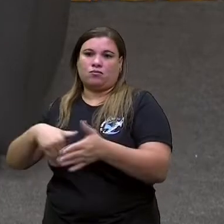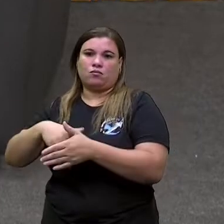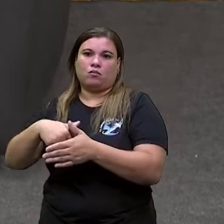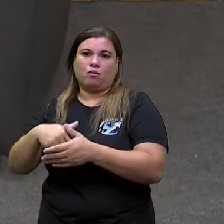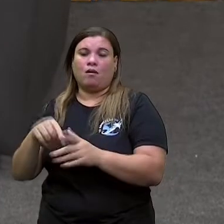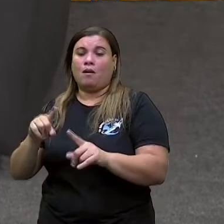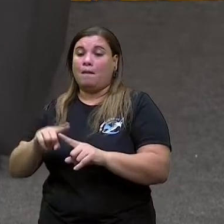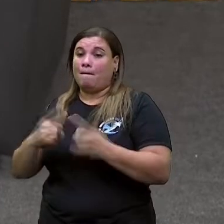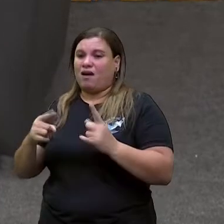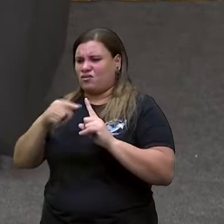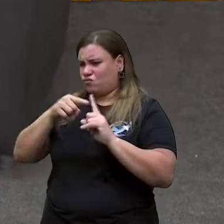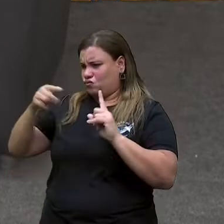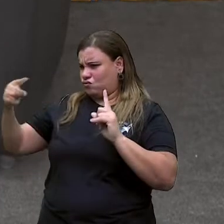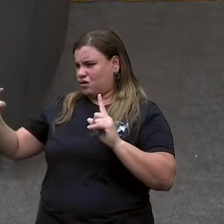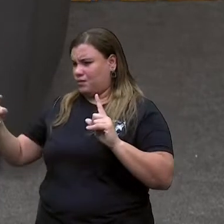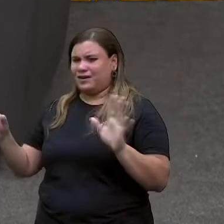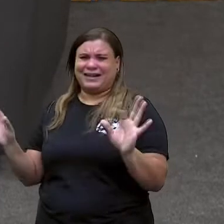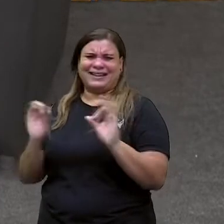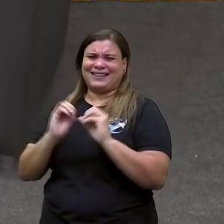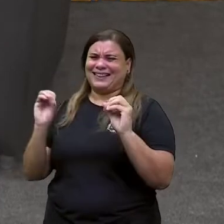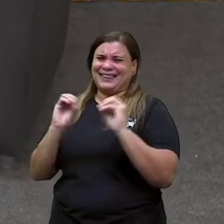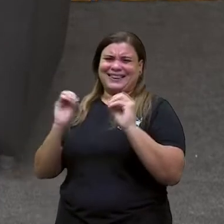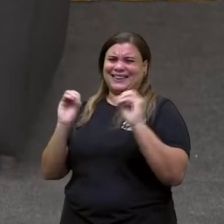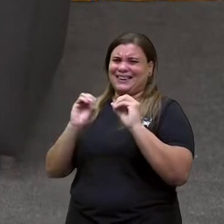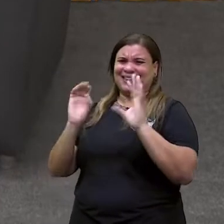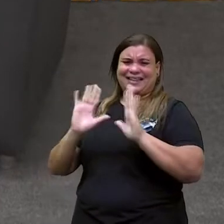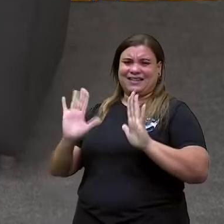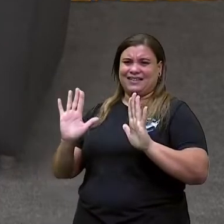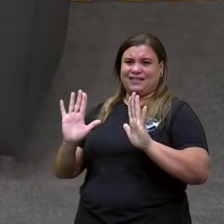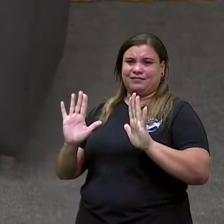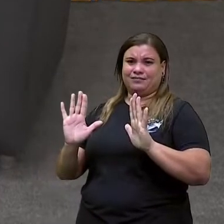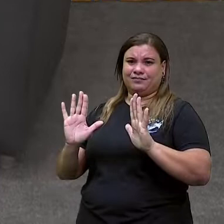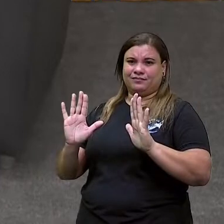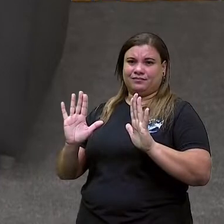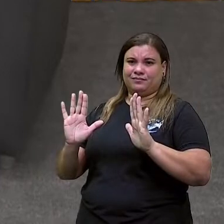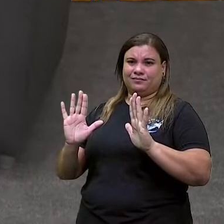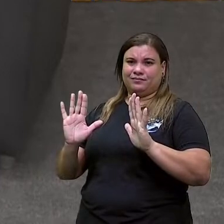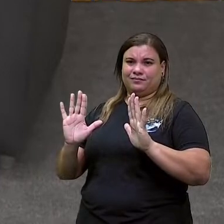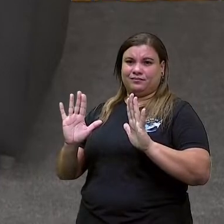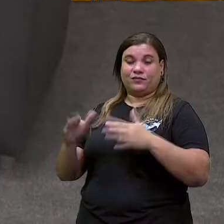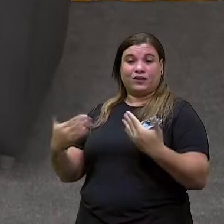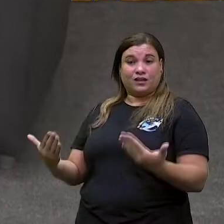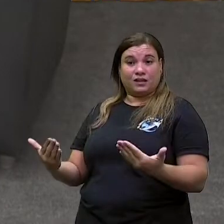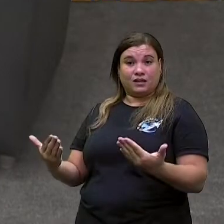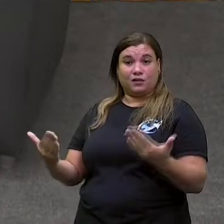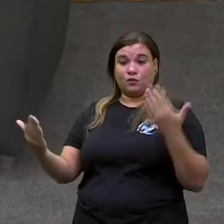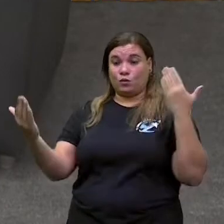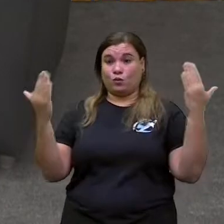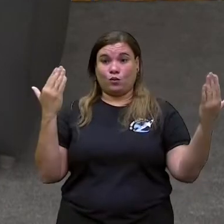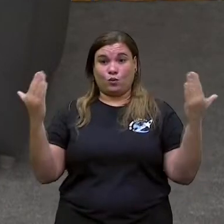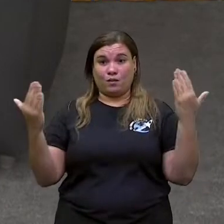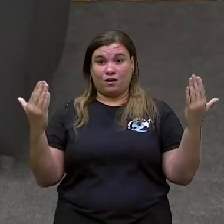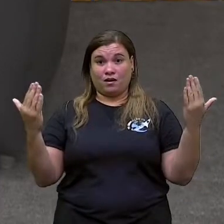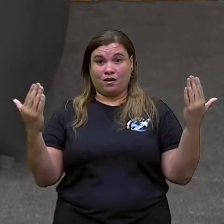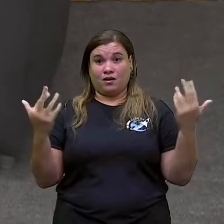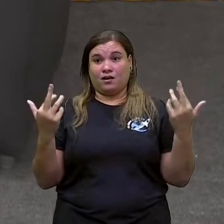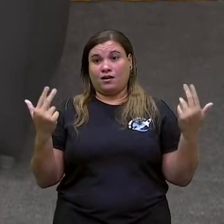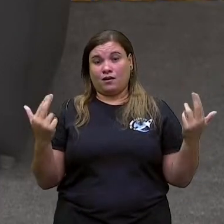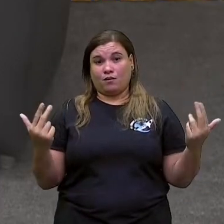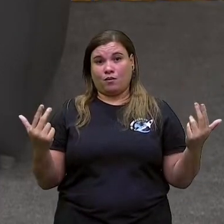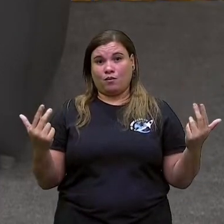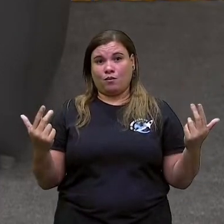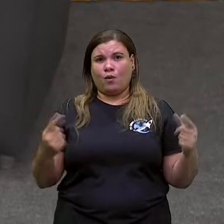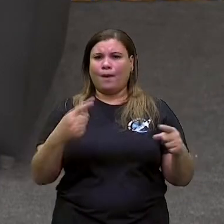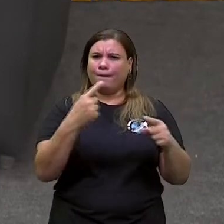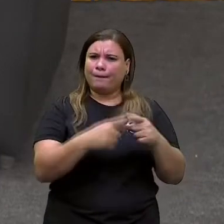durante a semana, então nunca prepara o corpo. Mas exige dele toda a semana. Então, assim também a leitura. É importante que você